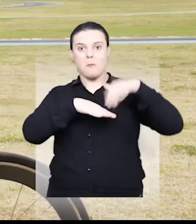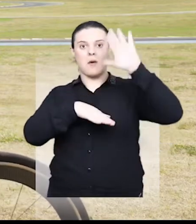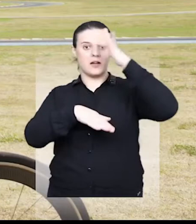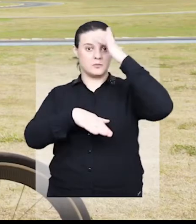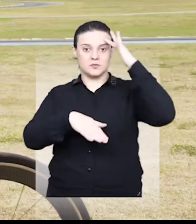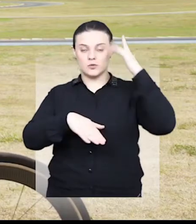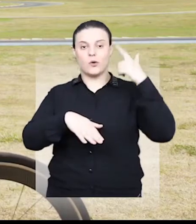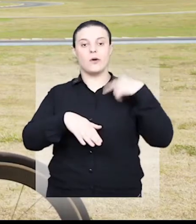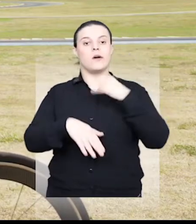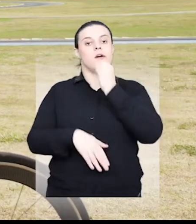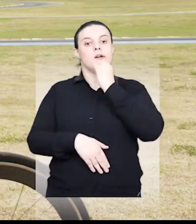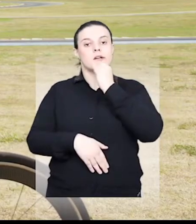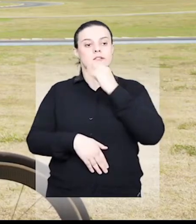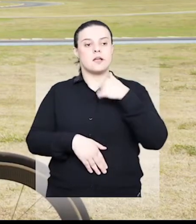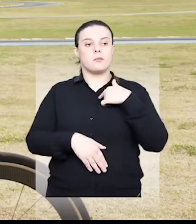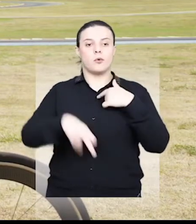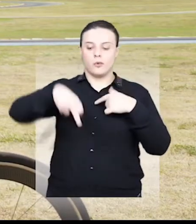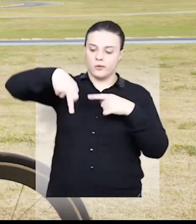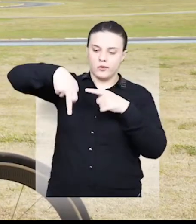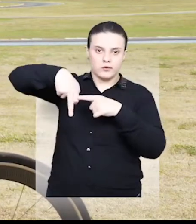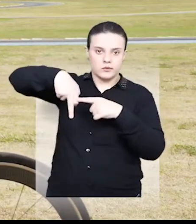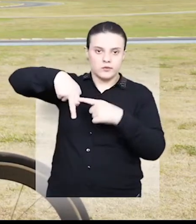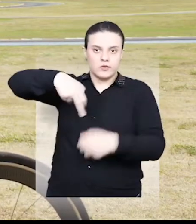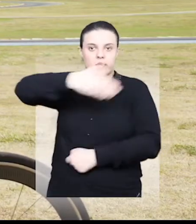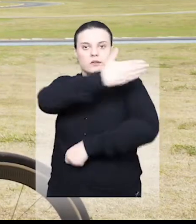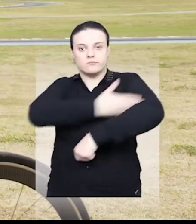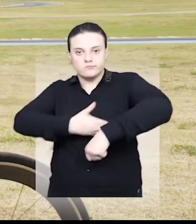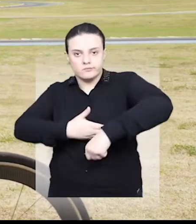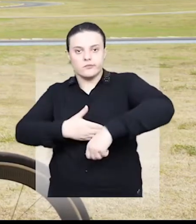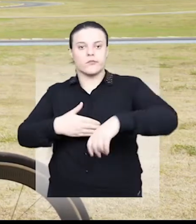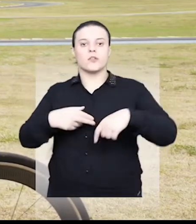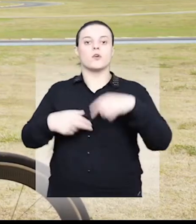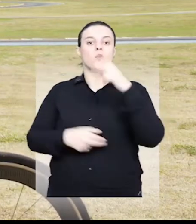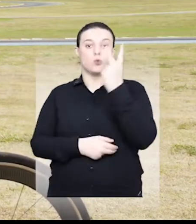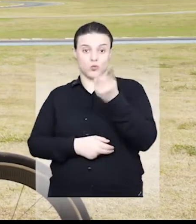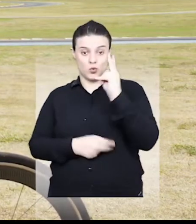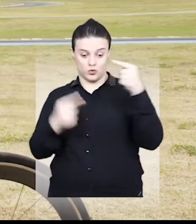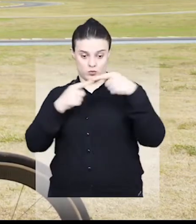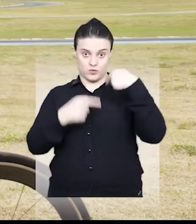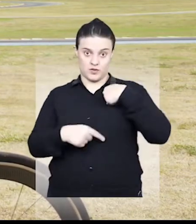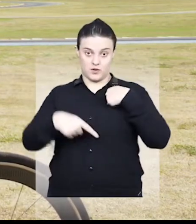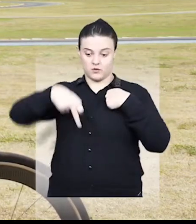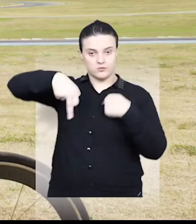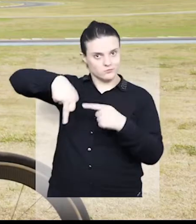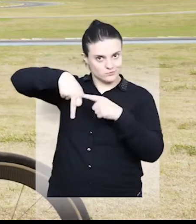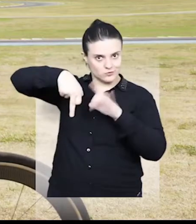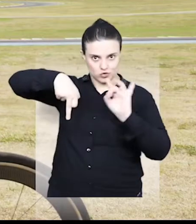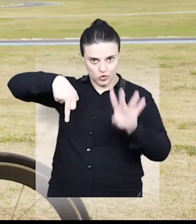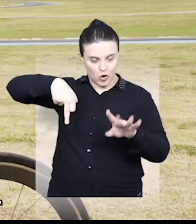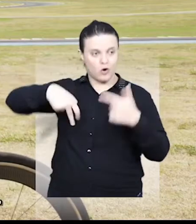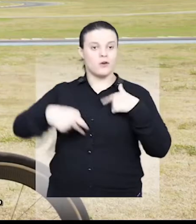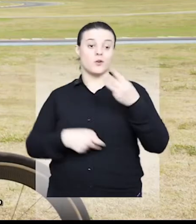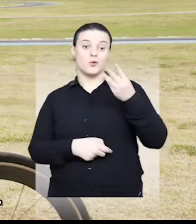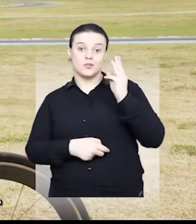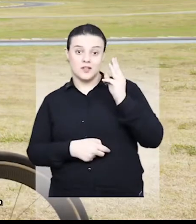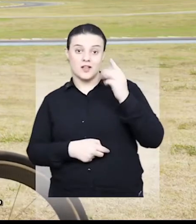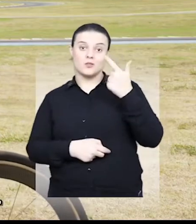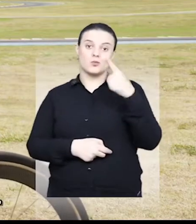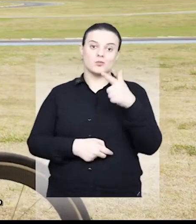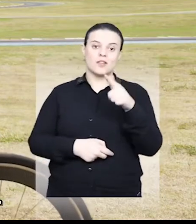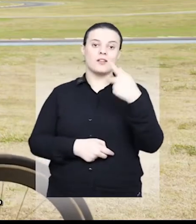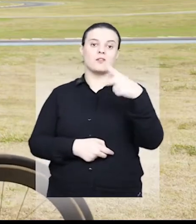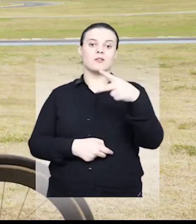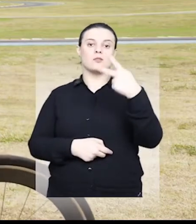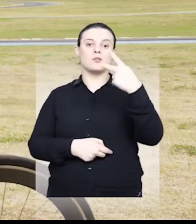geralmente é o atleta que não tem um pé e um braço. E depois vem o C2, que sou eu, que não tenho uma perna. Depois o C3, que não tem